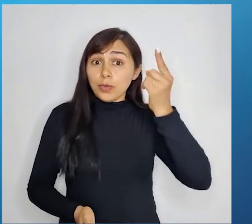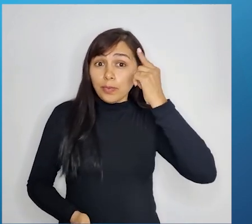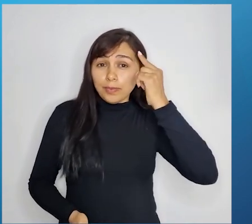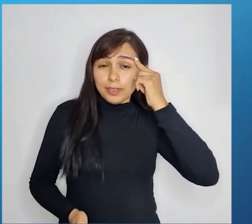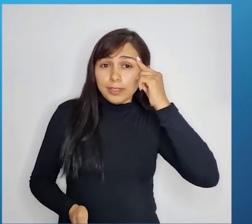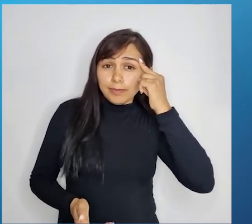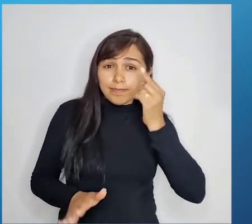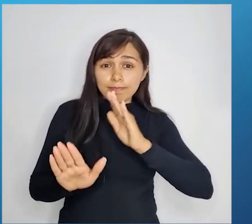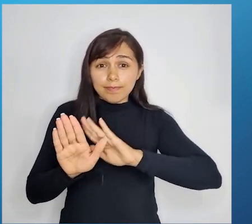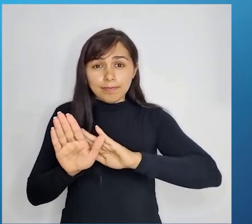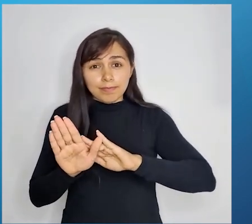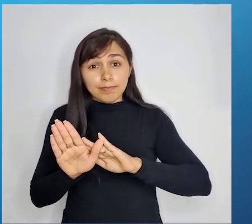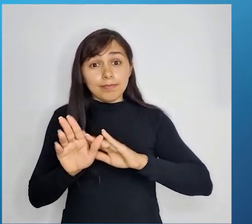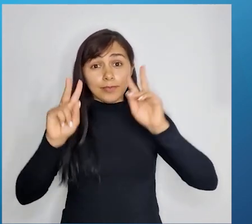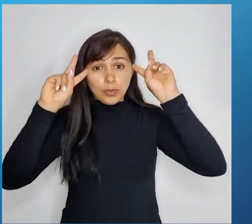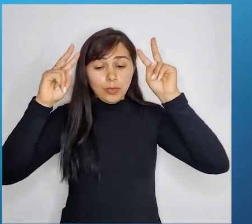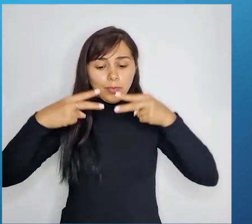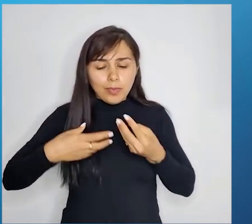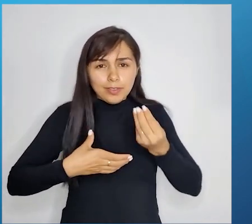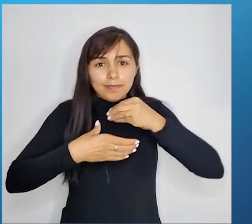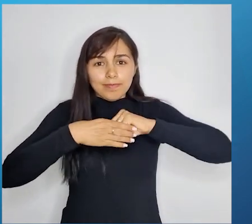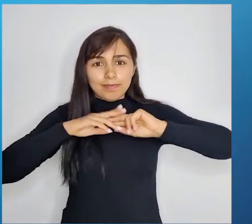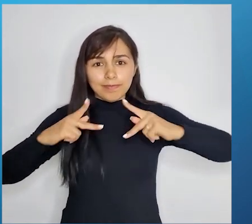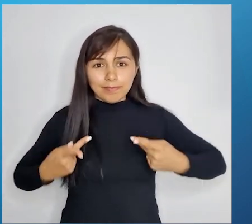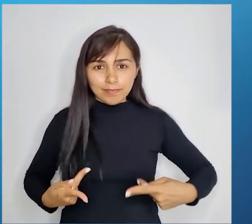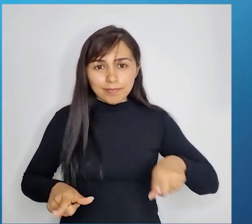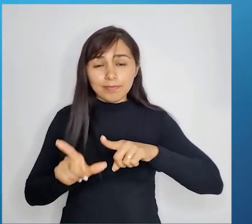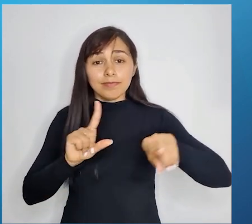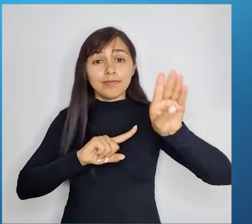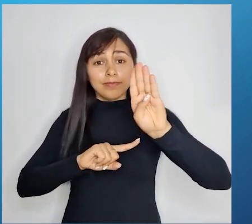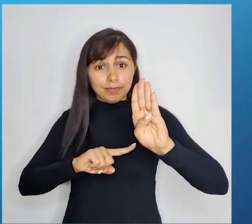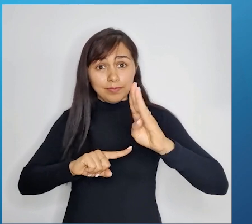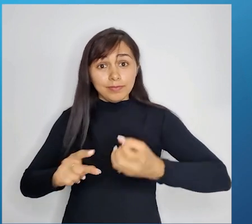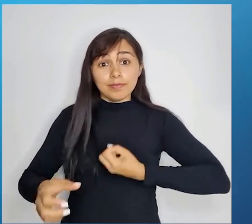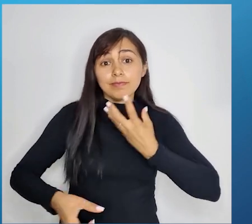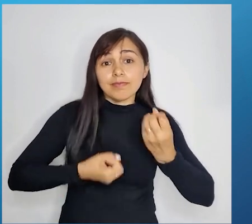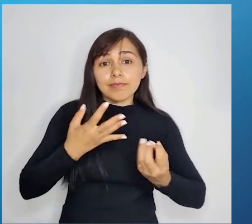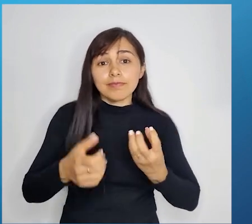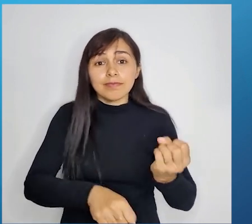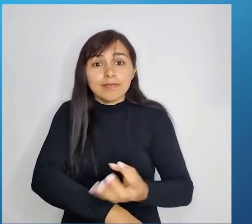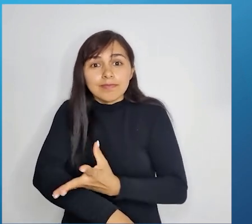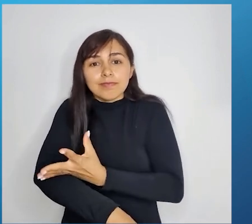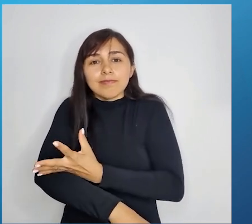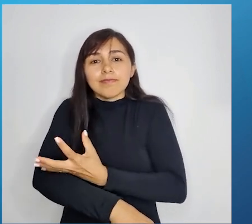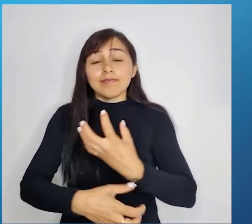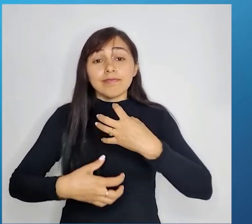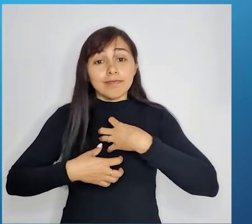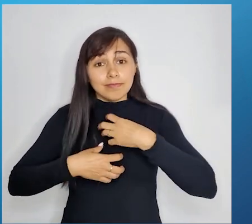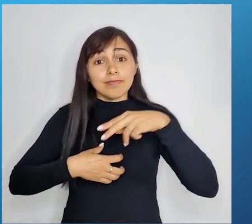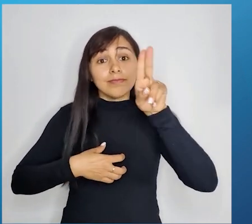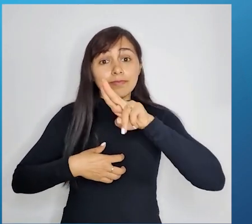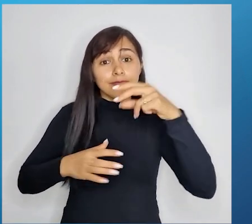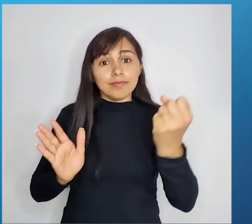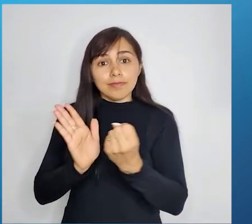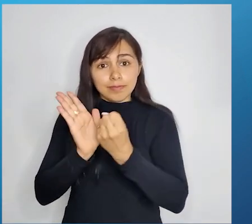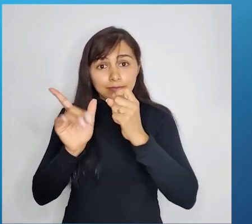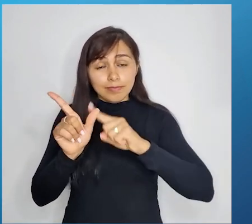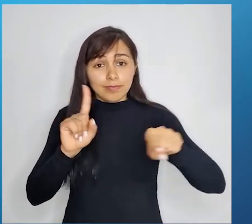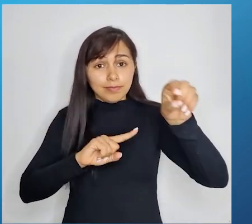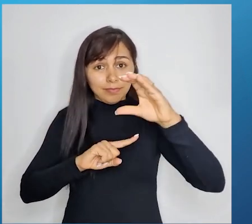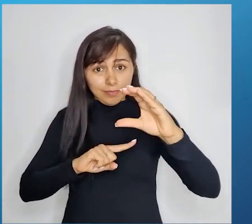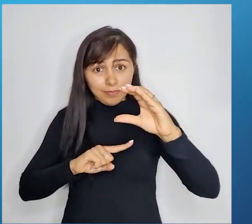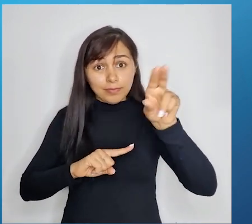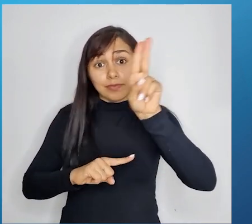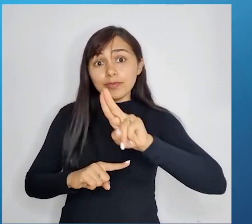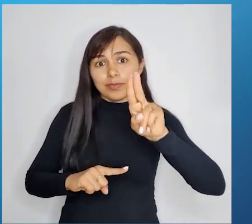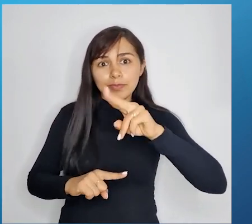e pela interioridade. Letra B. Expressões de emoções e sentimentos através de símbolos. C. Utilização